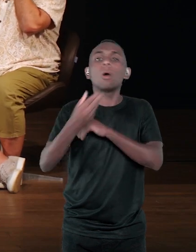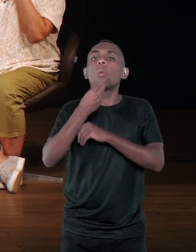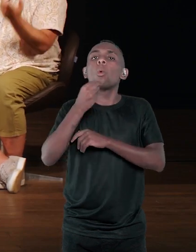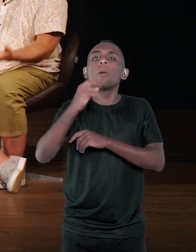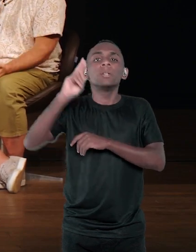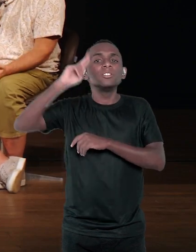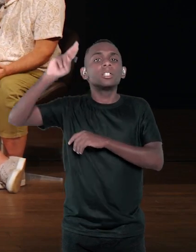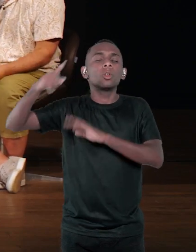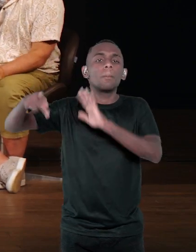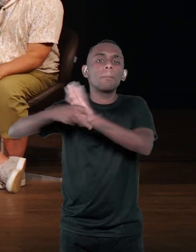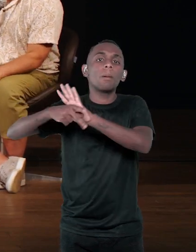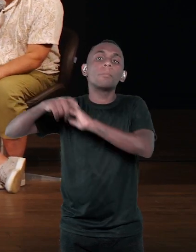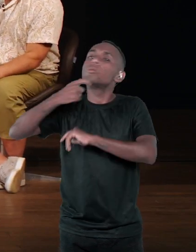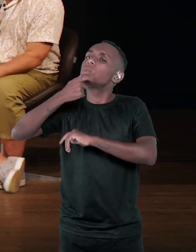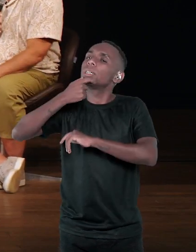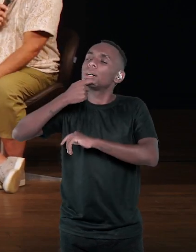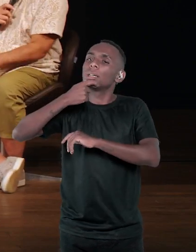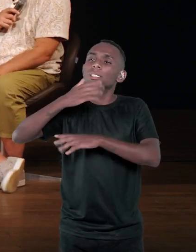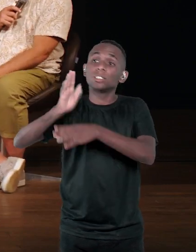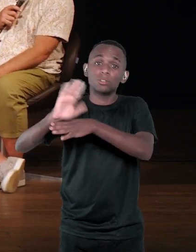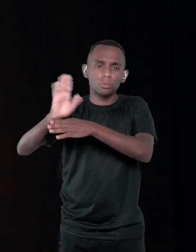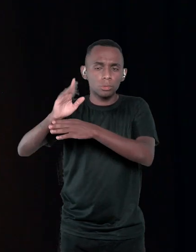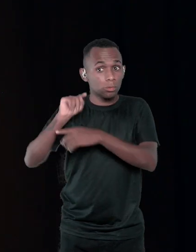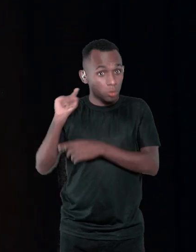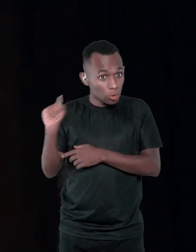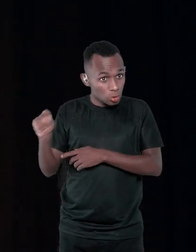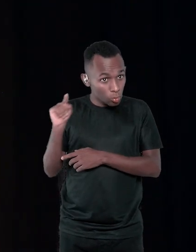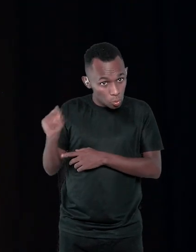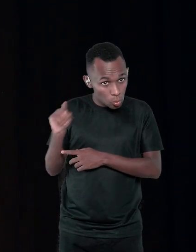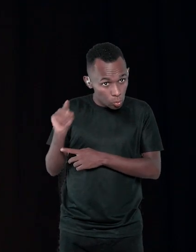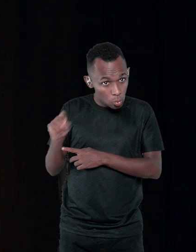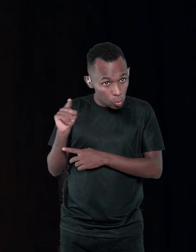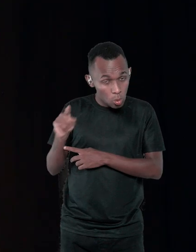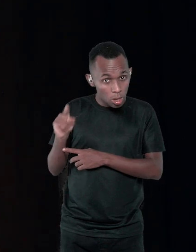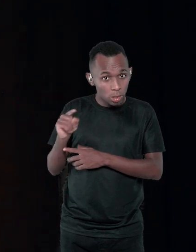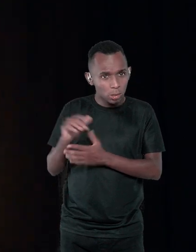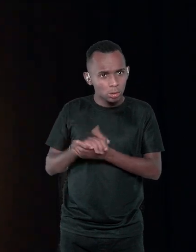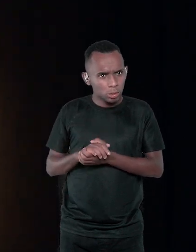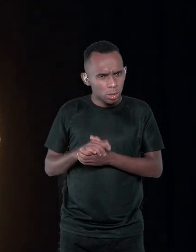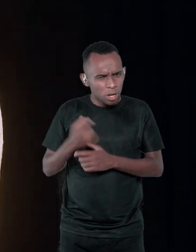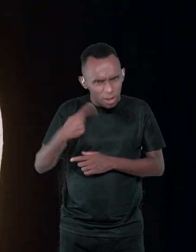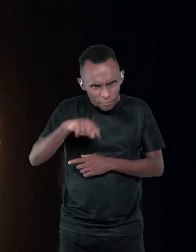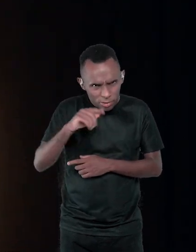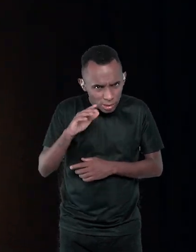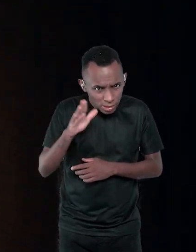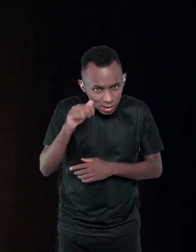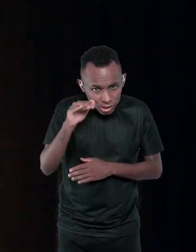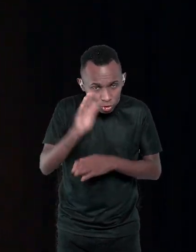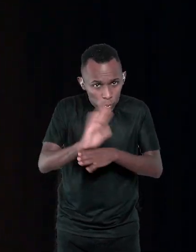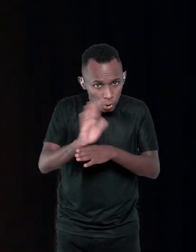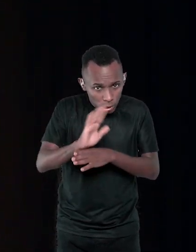Fabelmans, no cinema. E o seu Steven Spielberg, que podia estar na casa dele, alguém viu no cinema aqui também?